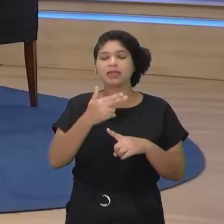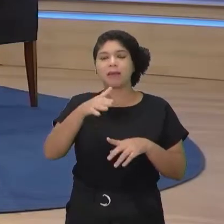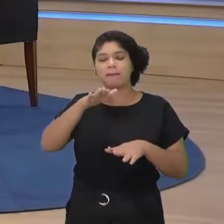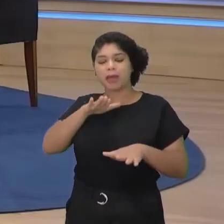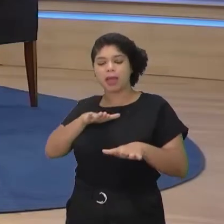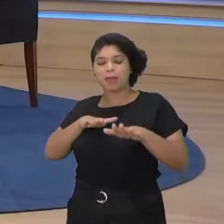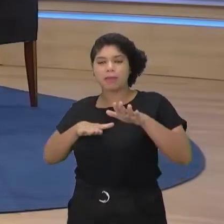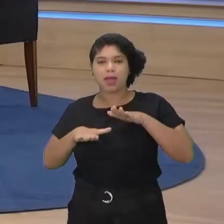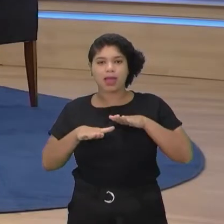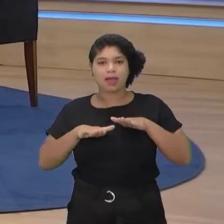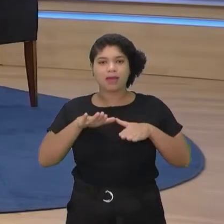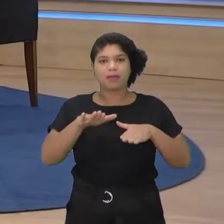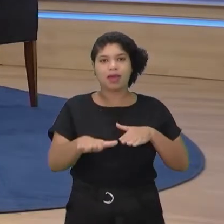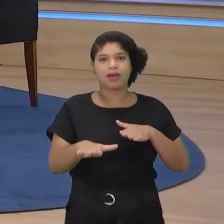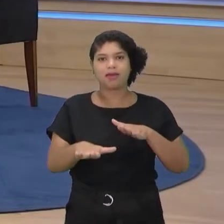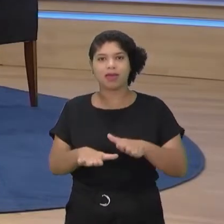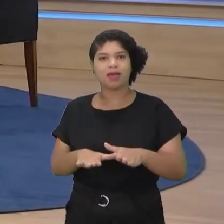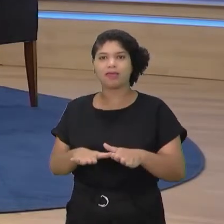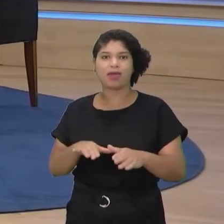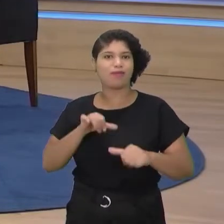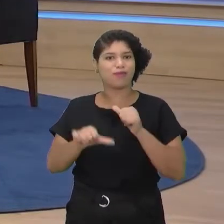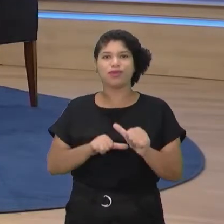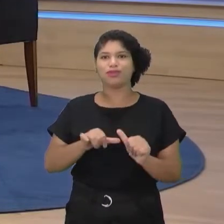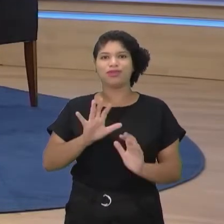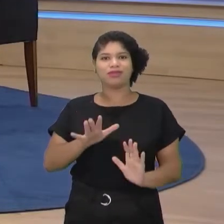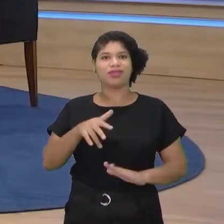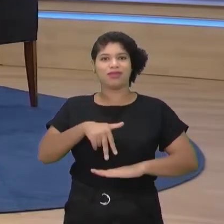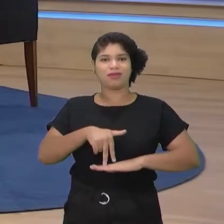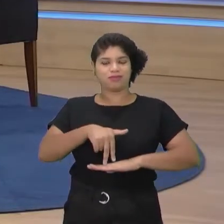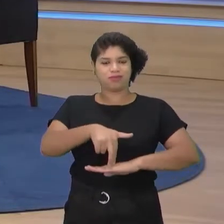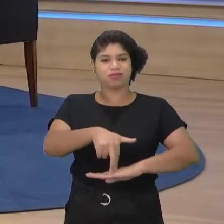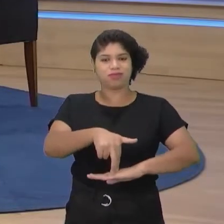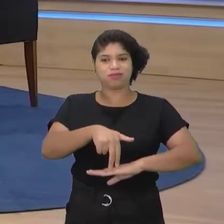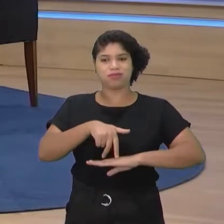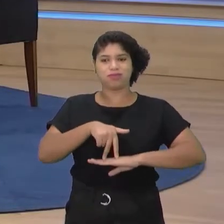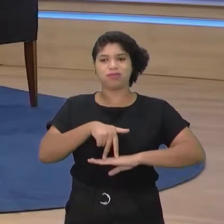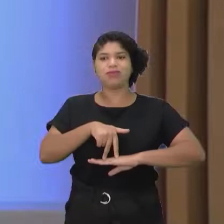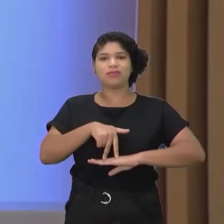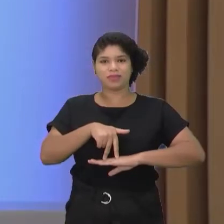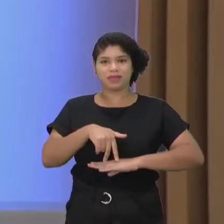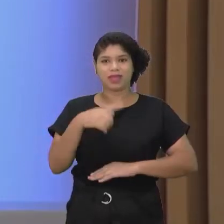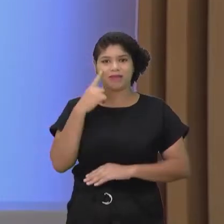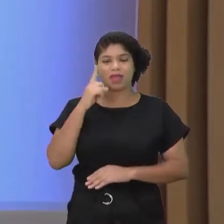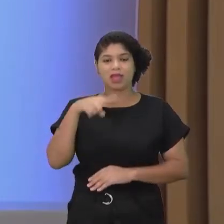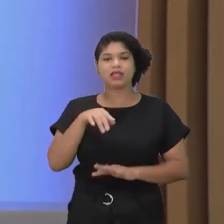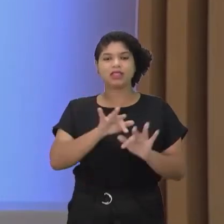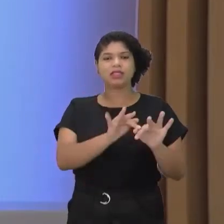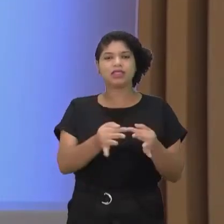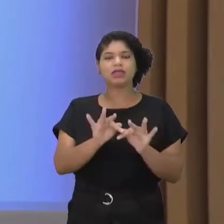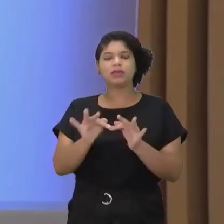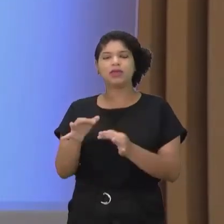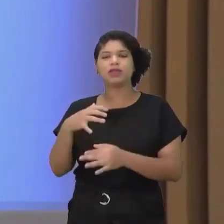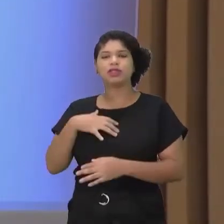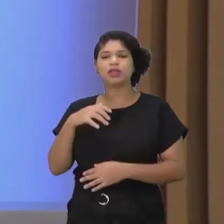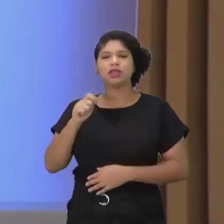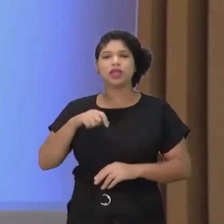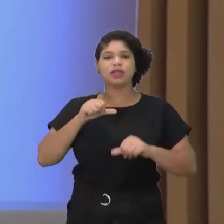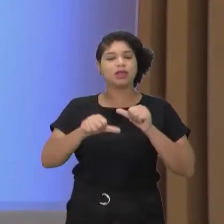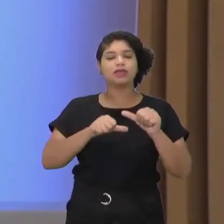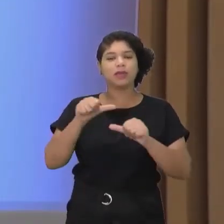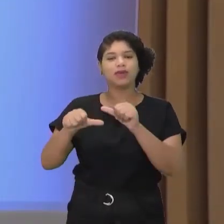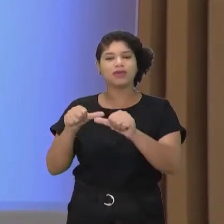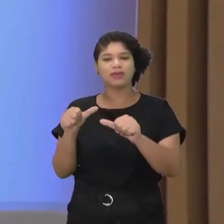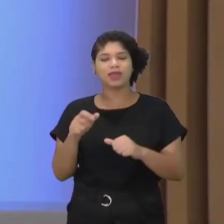para frente e você já não está mais no mesmo lugar, né? Então, um pequeno gesto já é capaz de mudar a sua